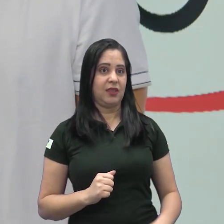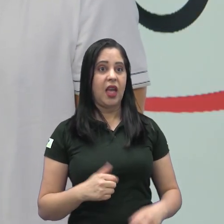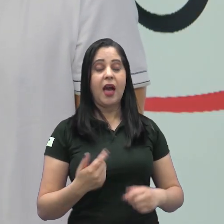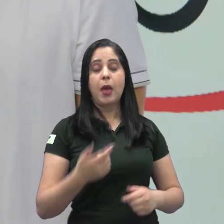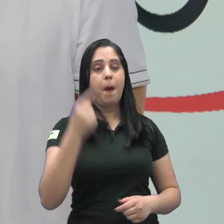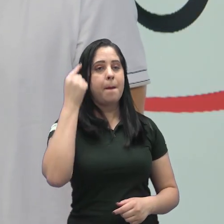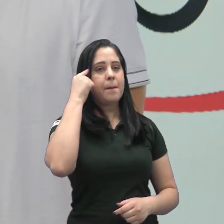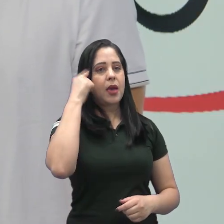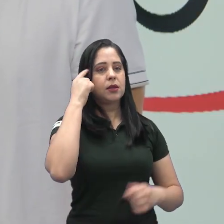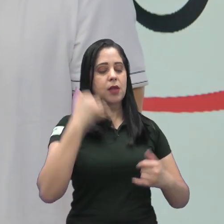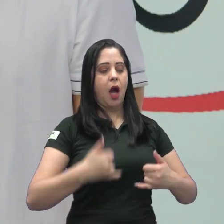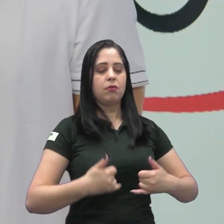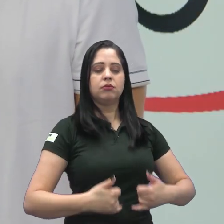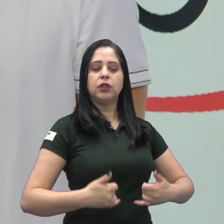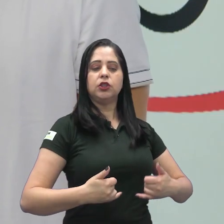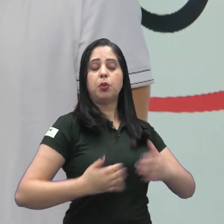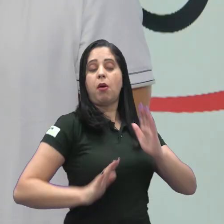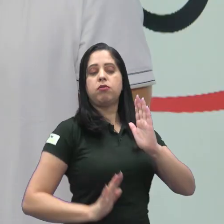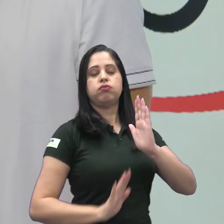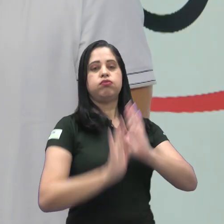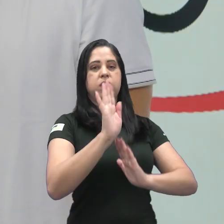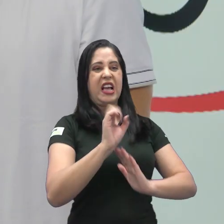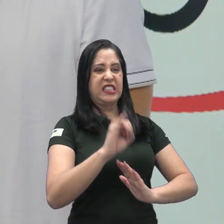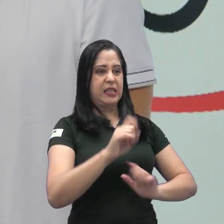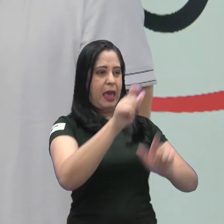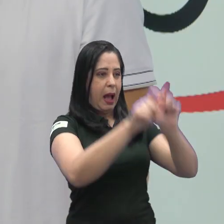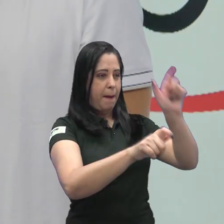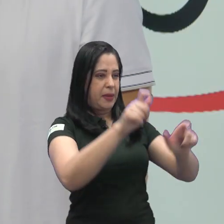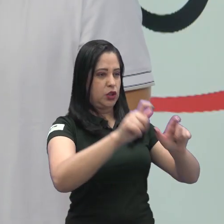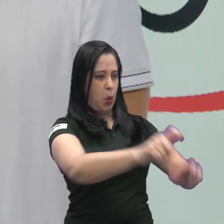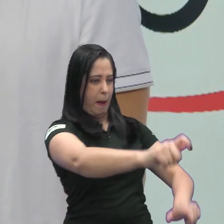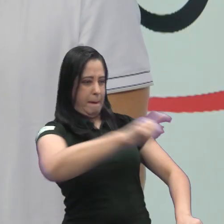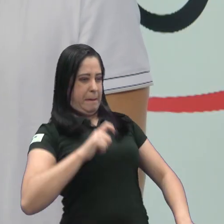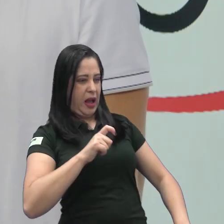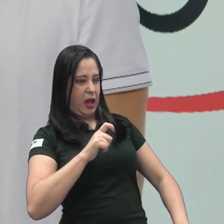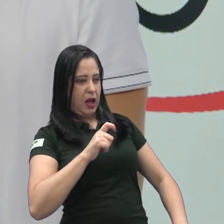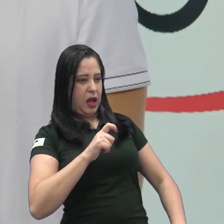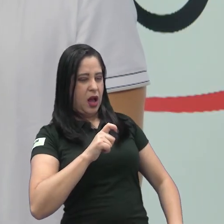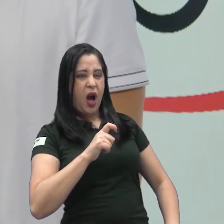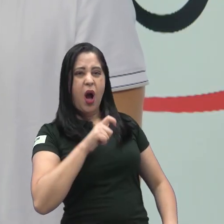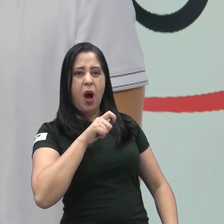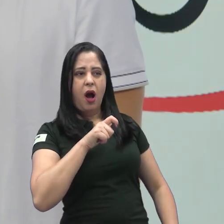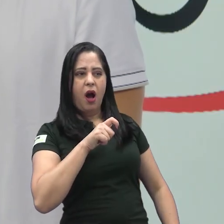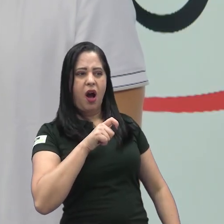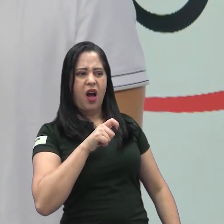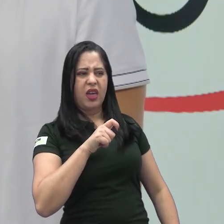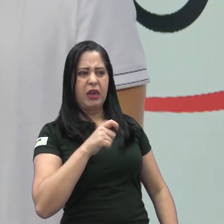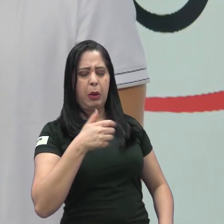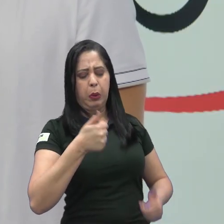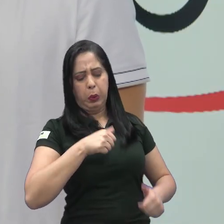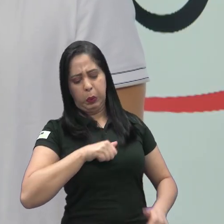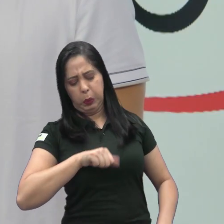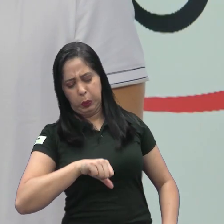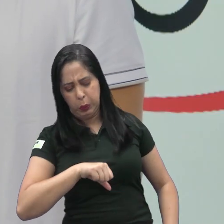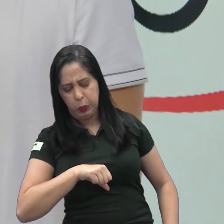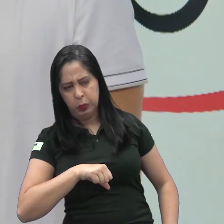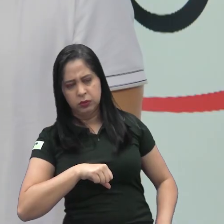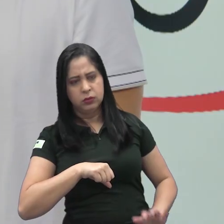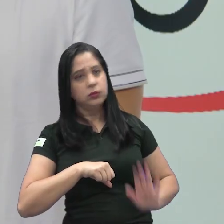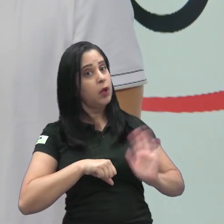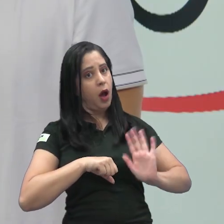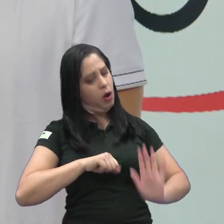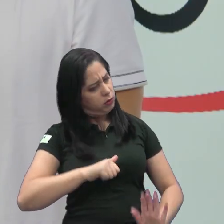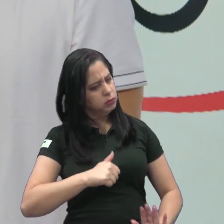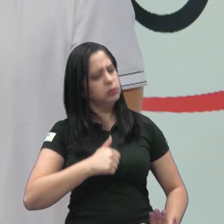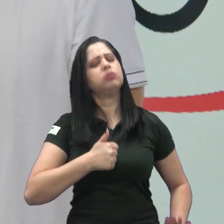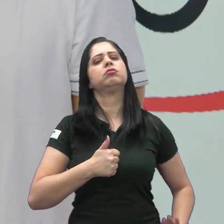nossa autoestima, uma crítica ruim, ela pode levar a gente lá para baixo. Então, não absorva isso para você, sabe? Então,